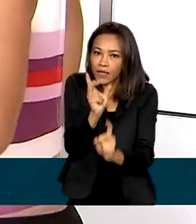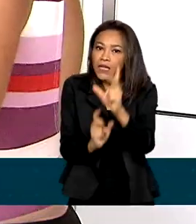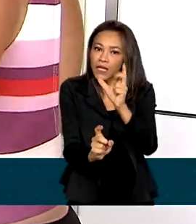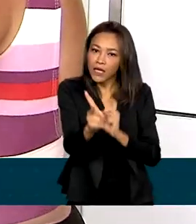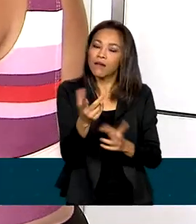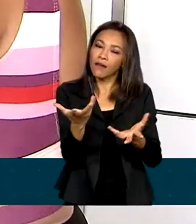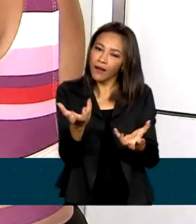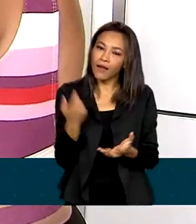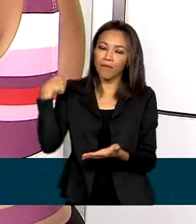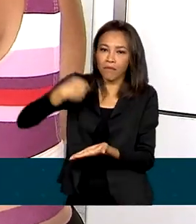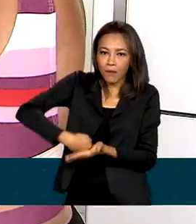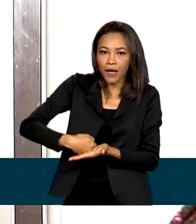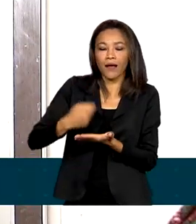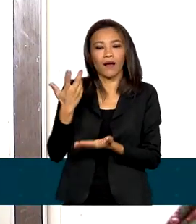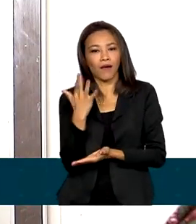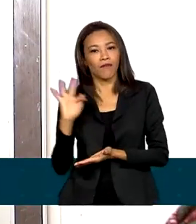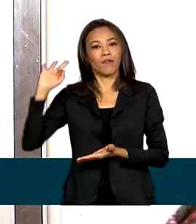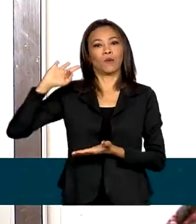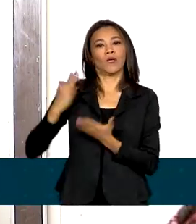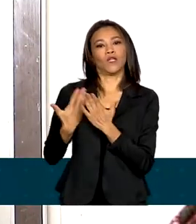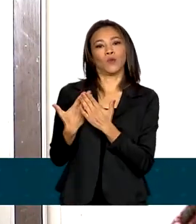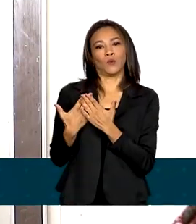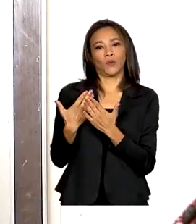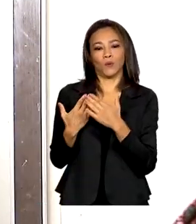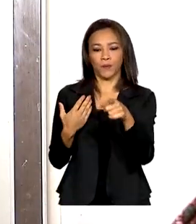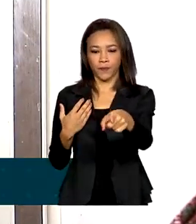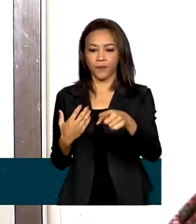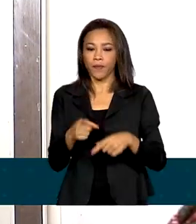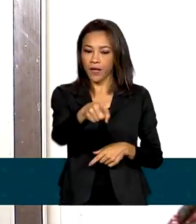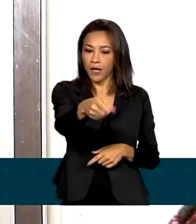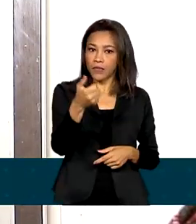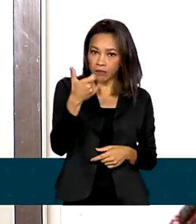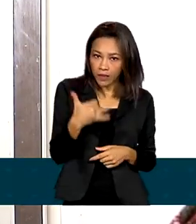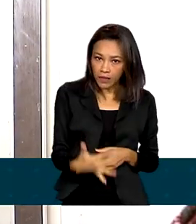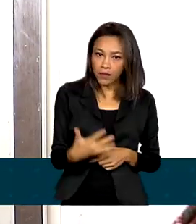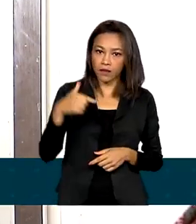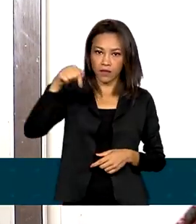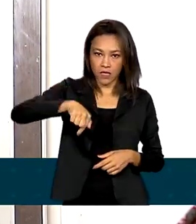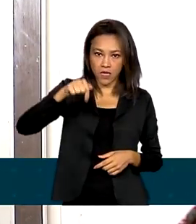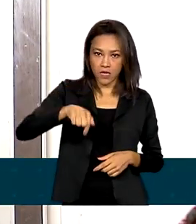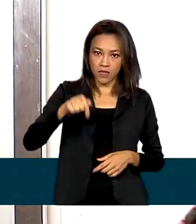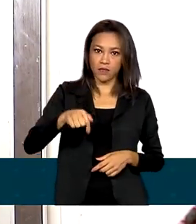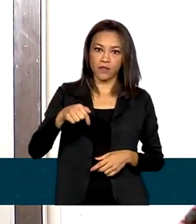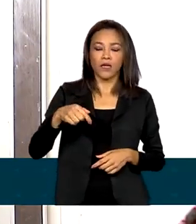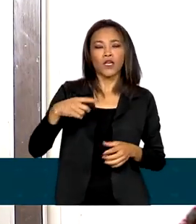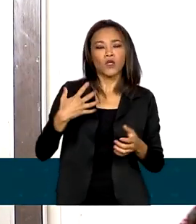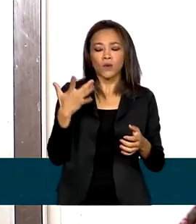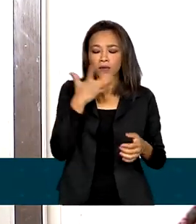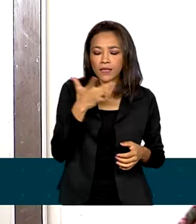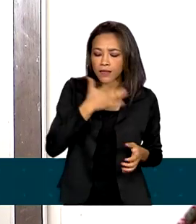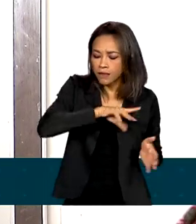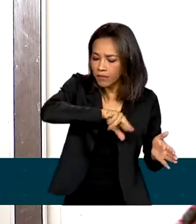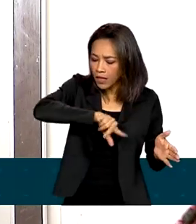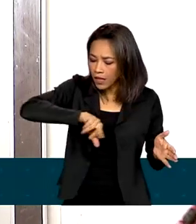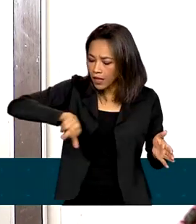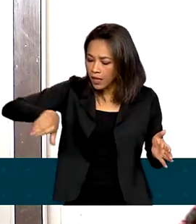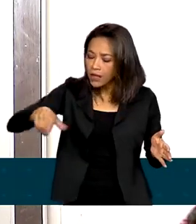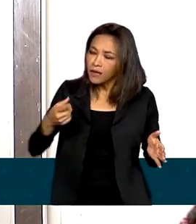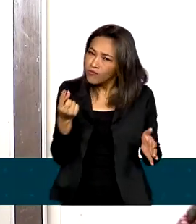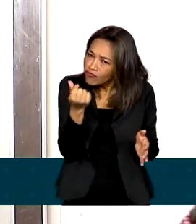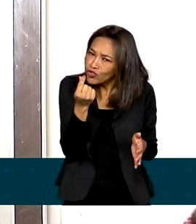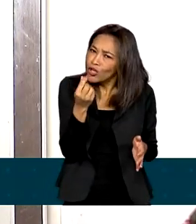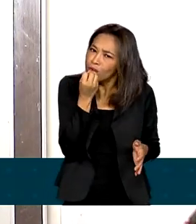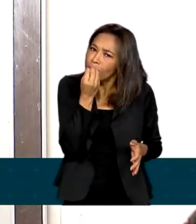pretende pagar a faculdade. Esse meio que eu estou fazendo agora, que é trabalhando com as delícias caseiras, que me dá uma renda, não muito,